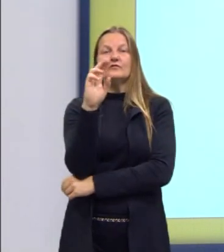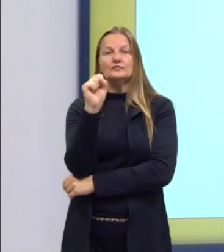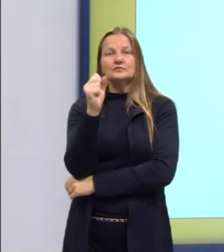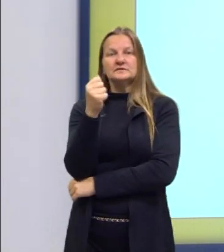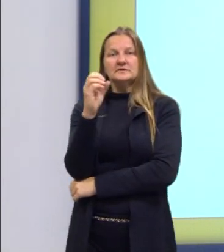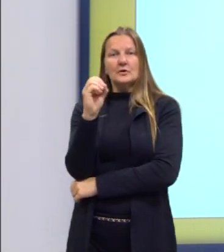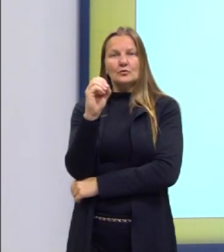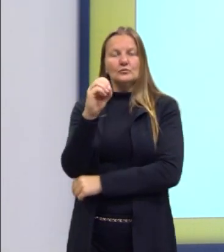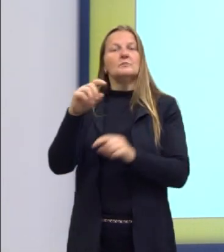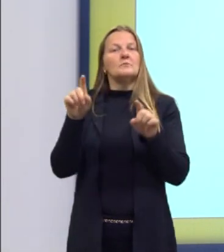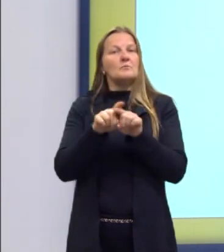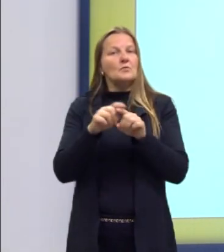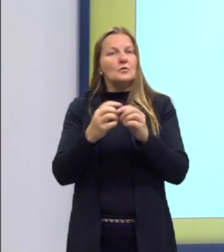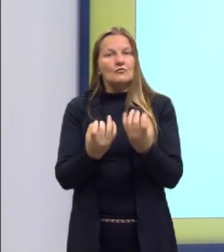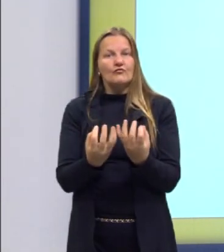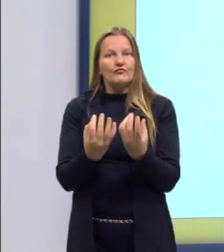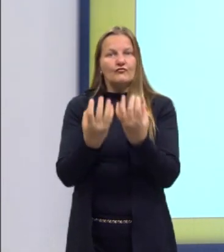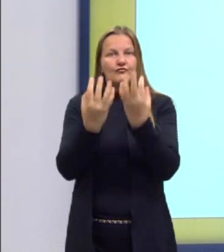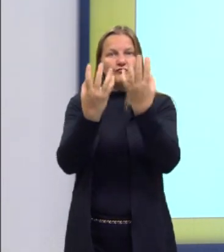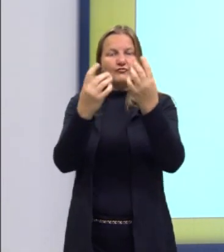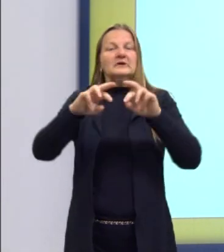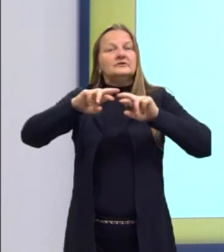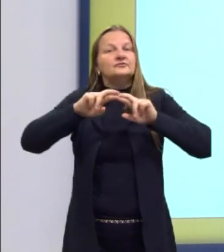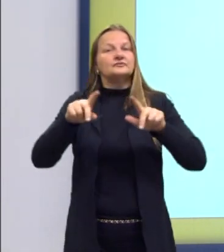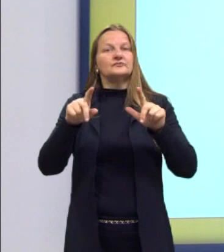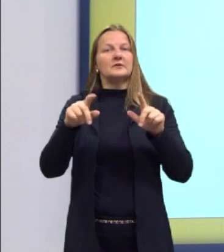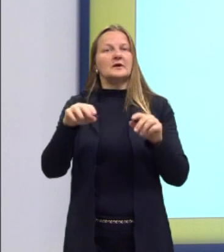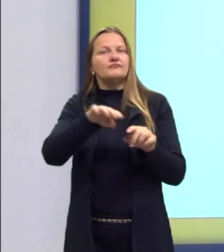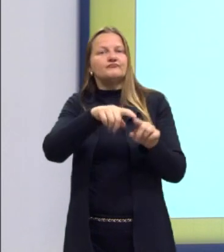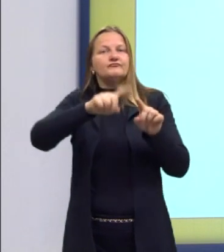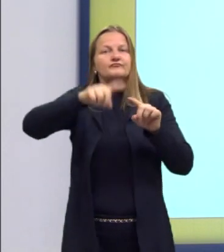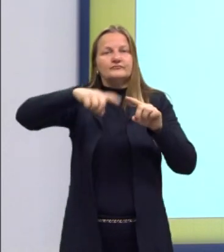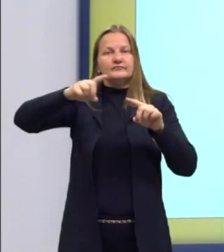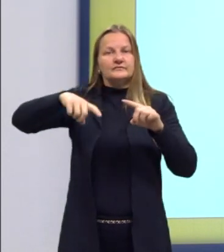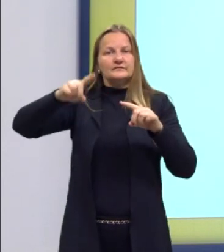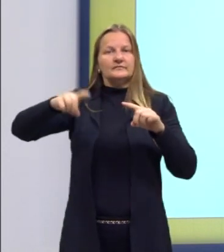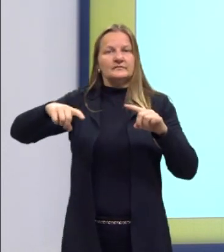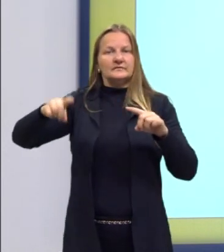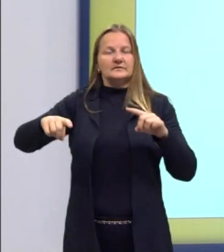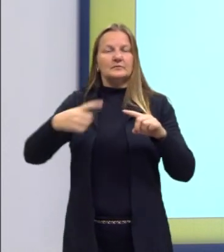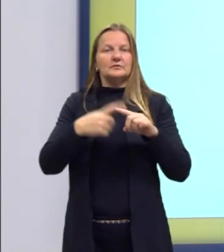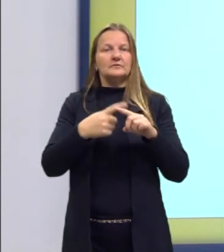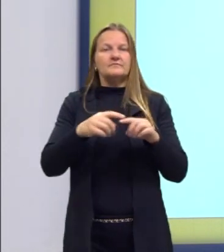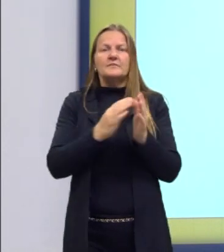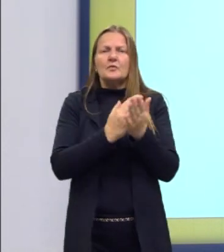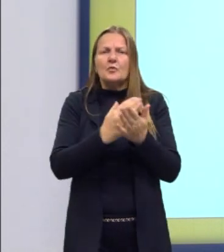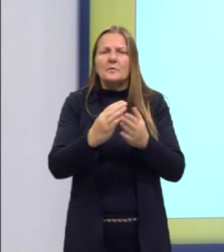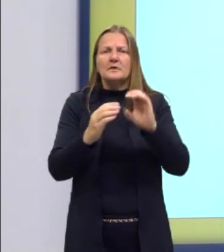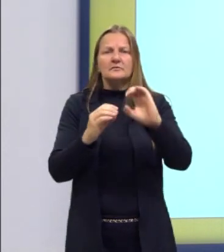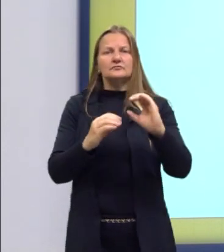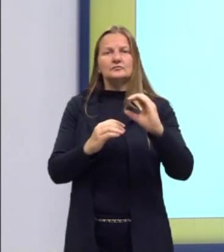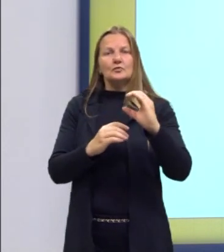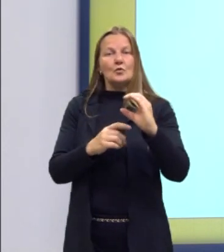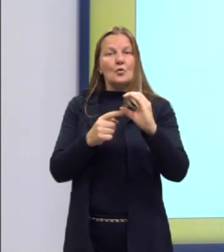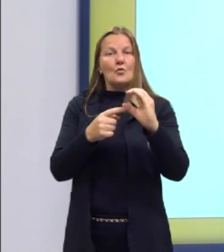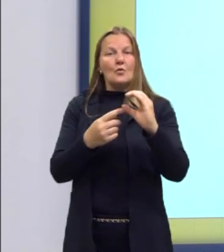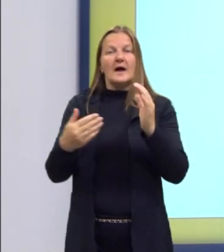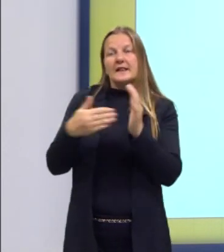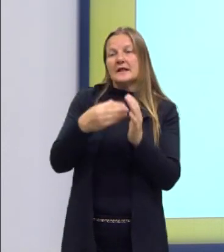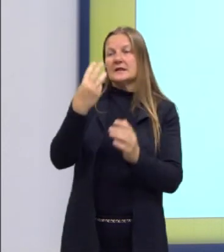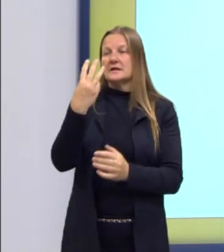eles podem variar muito porque as cadeias tem essa capacidade de serem desde Muito pequenas com um carbono até